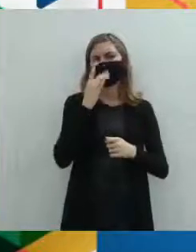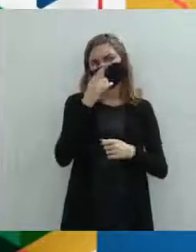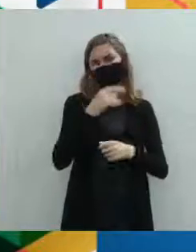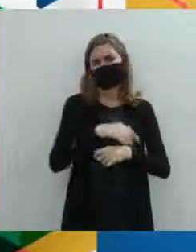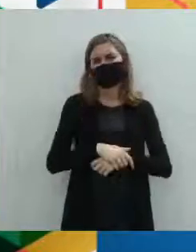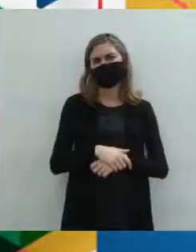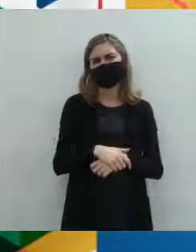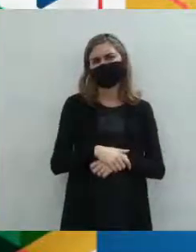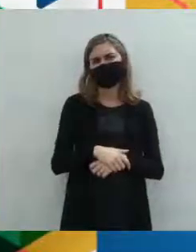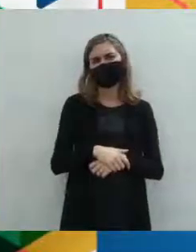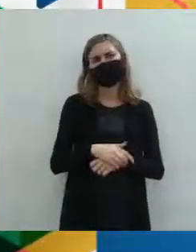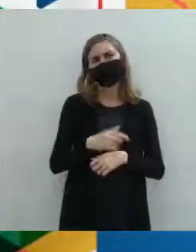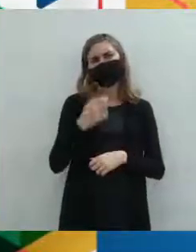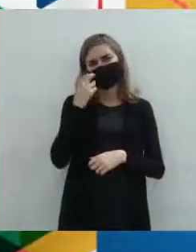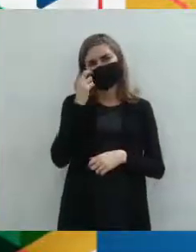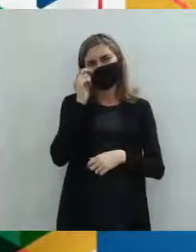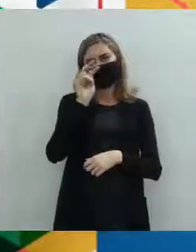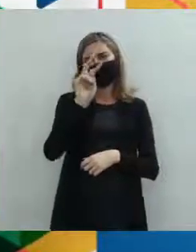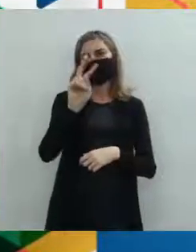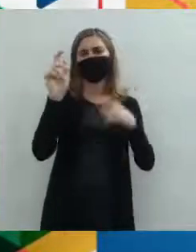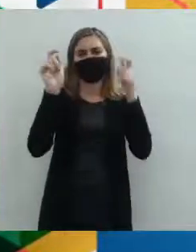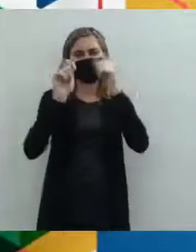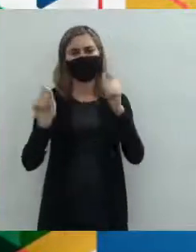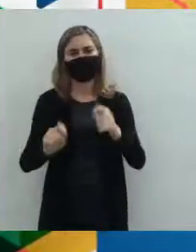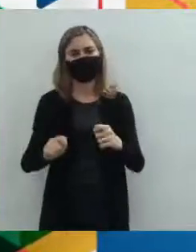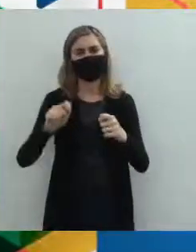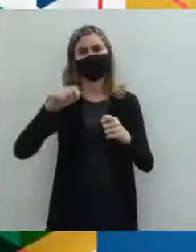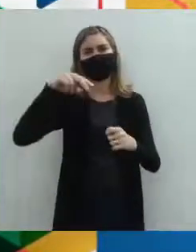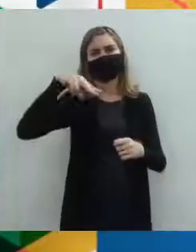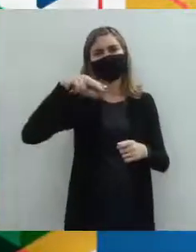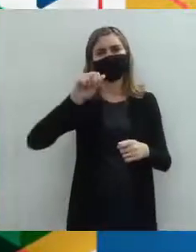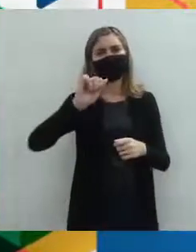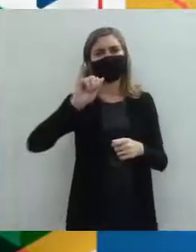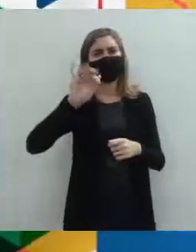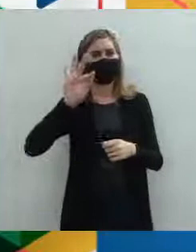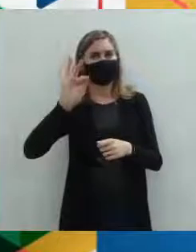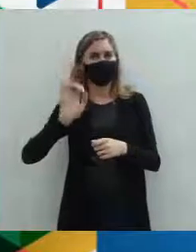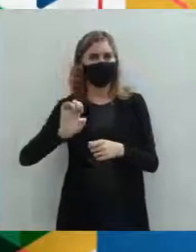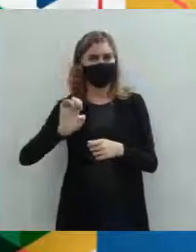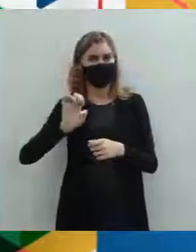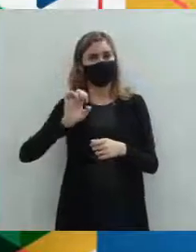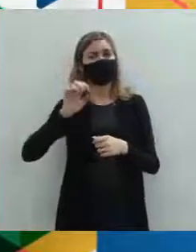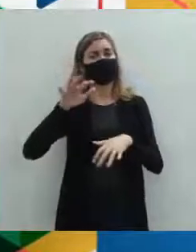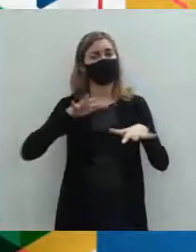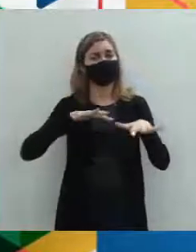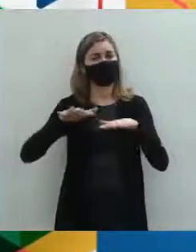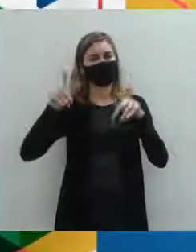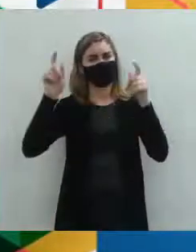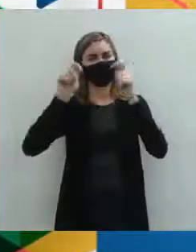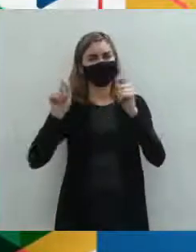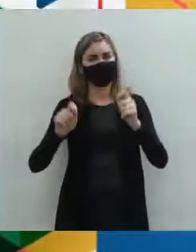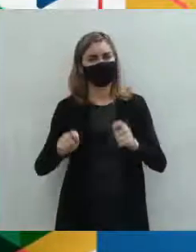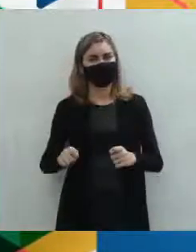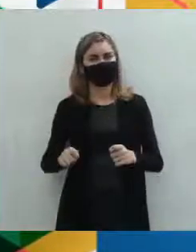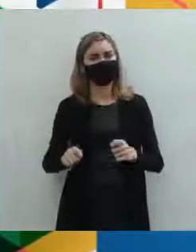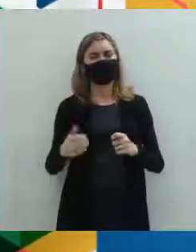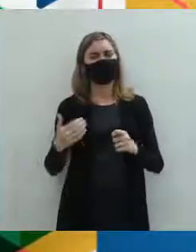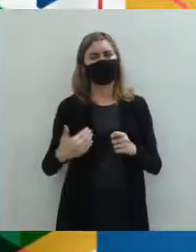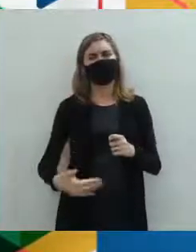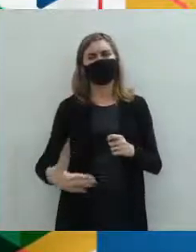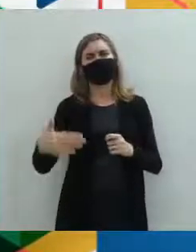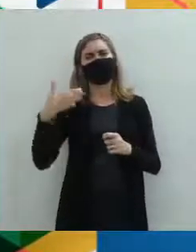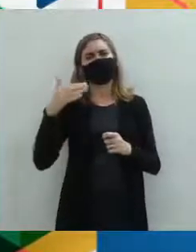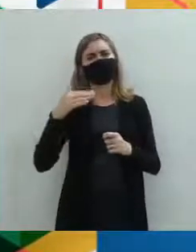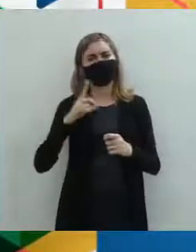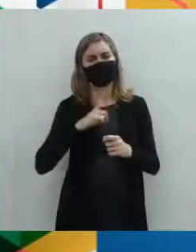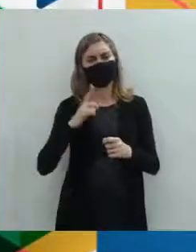olha. Oh. Então, a gente tem a arte naif, né? É um movimento artístico que a